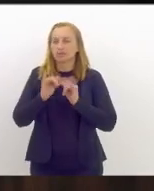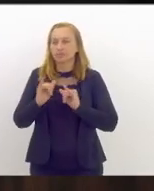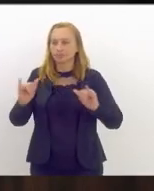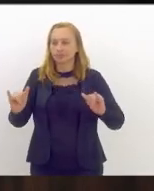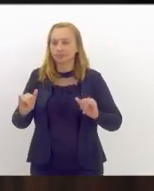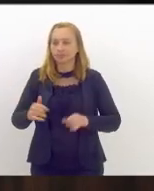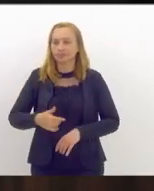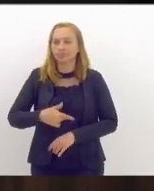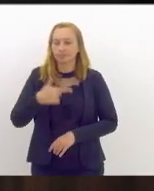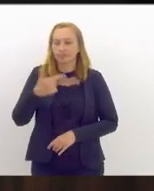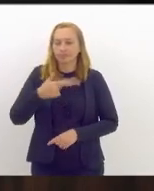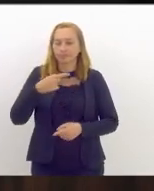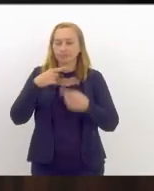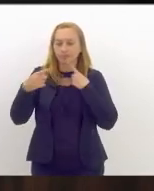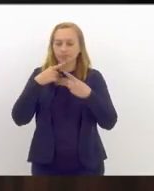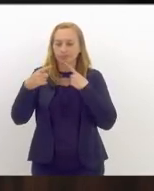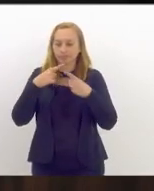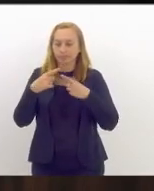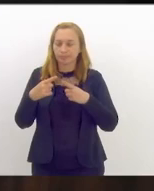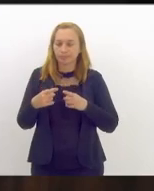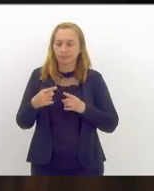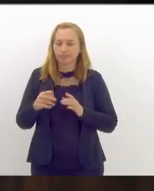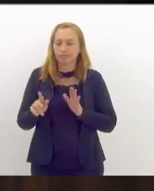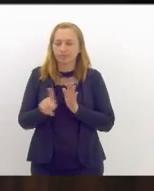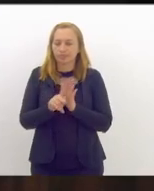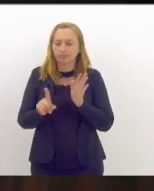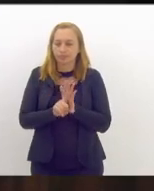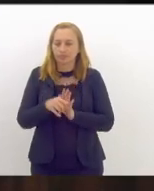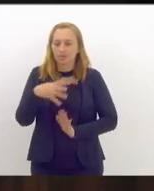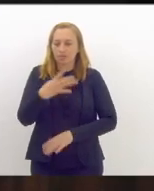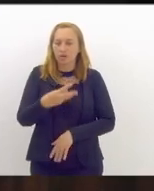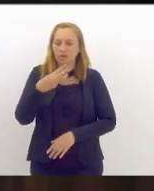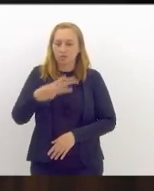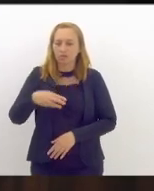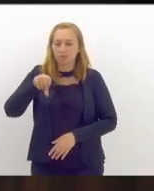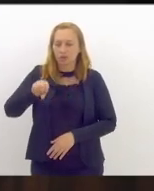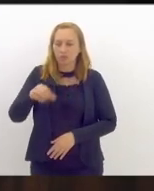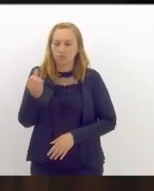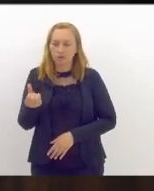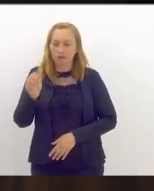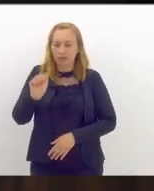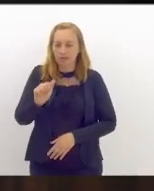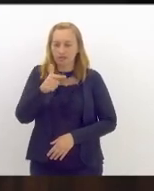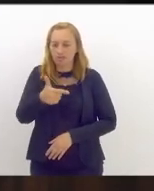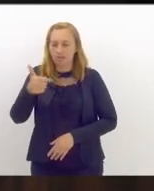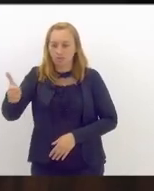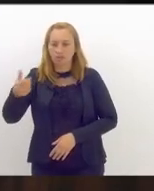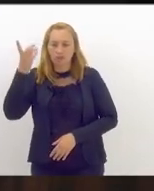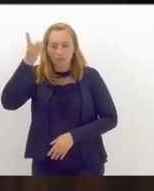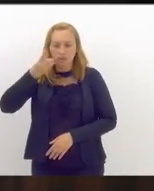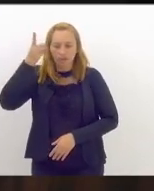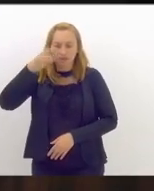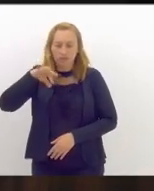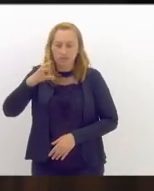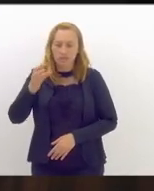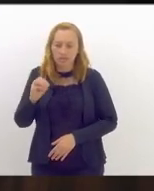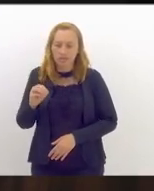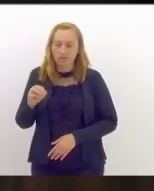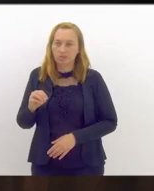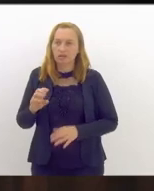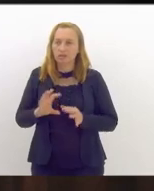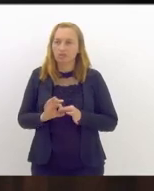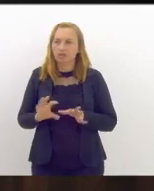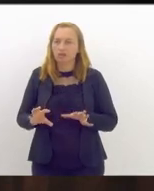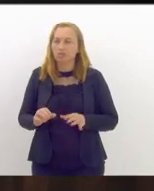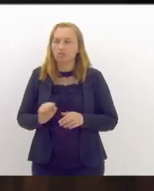em tentação ordinária em segunda instituição redação do vencido projeto de lei 4396 de 21 de altura e deputado Marcelo Dino que autoriza